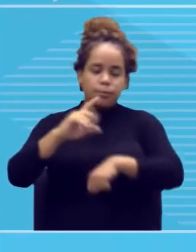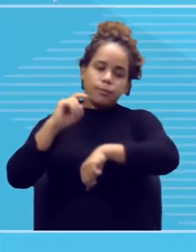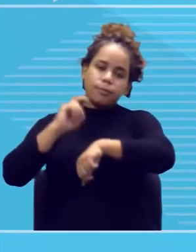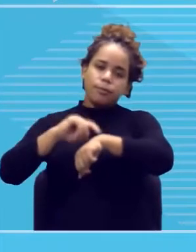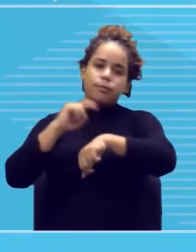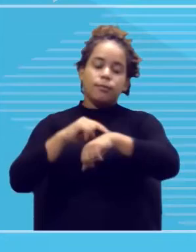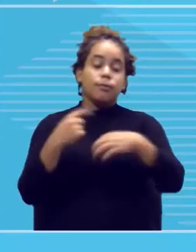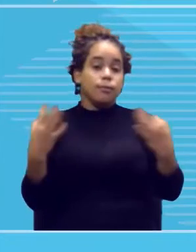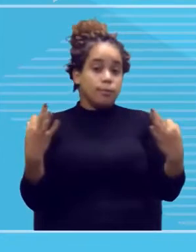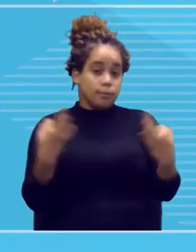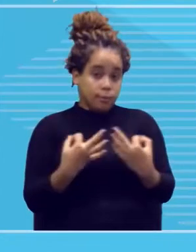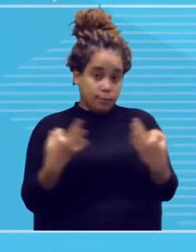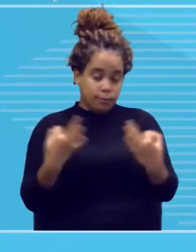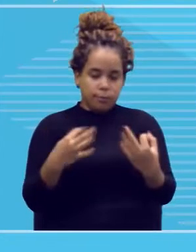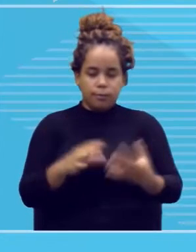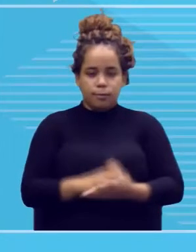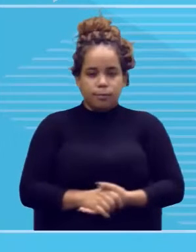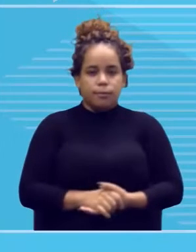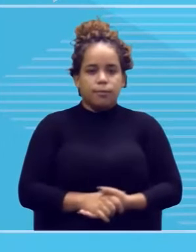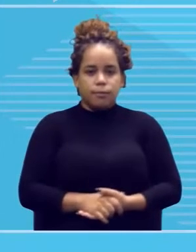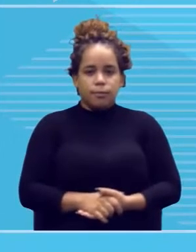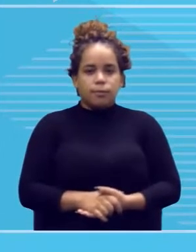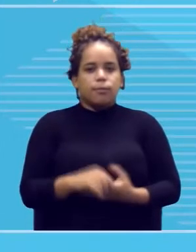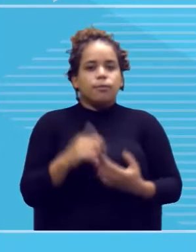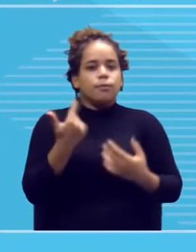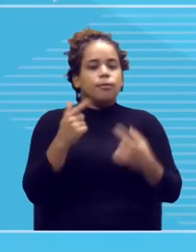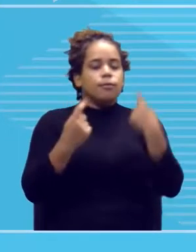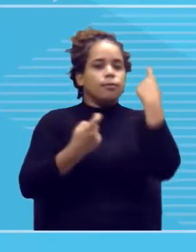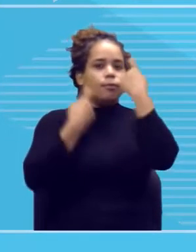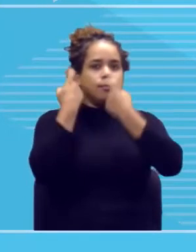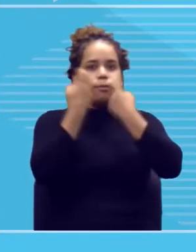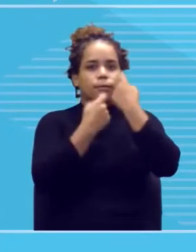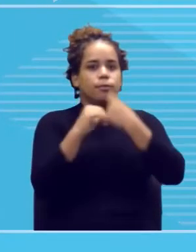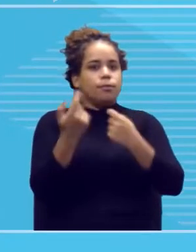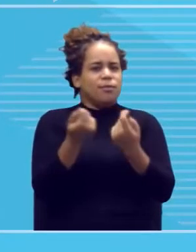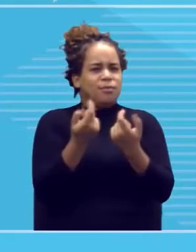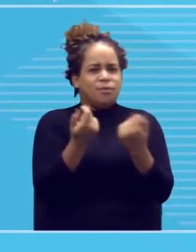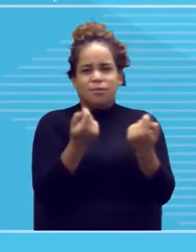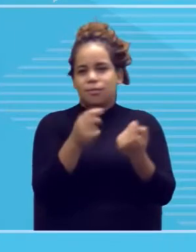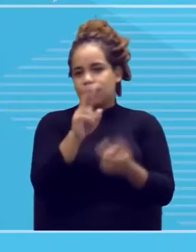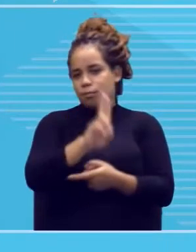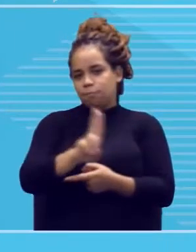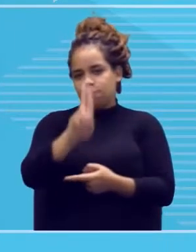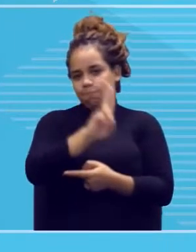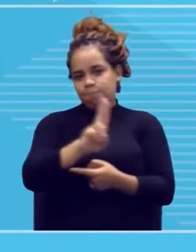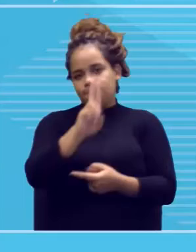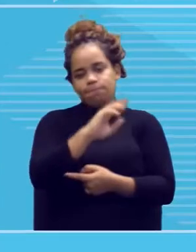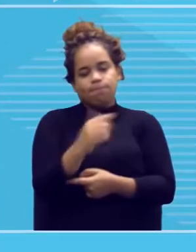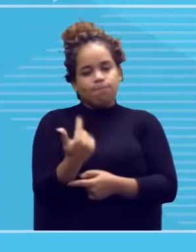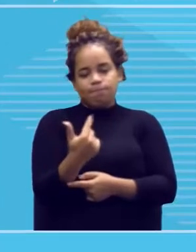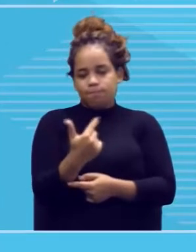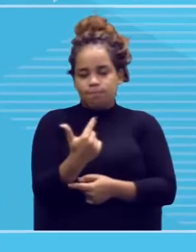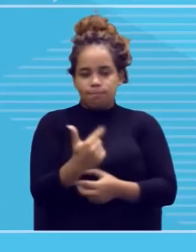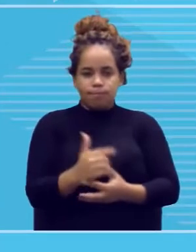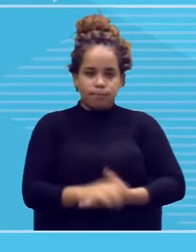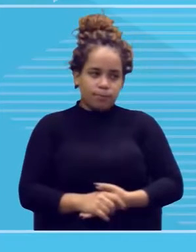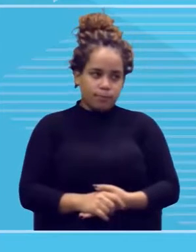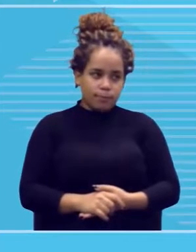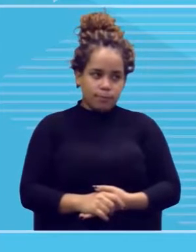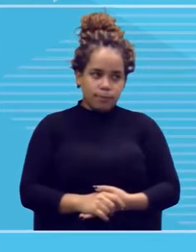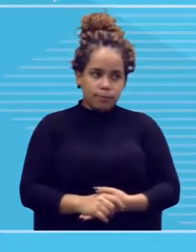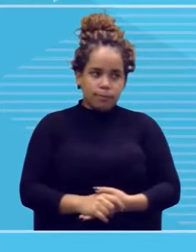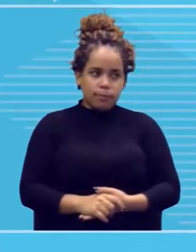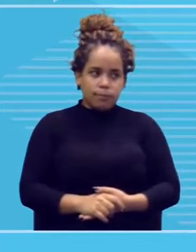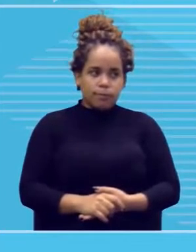perfeitos Tá bom mas se preocupe não a gente quase não utiliza esses modos verbos modais em tempos perfeitos